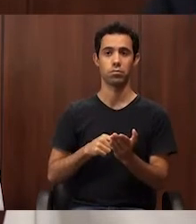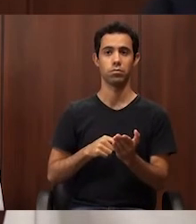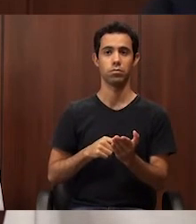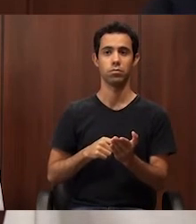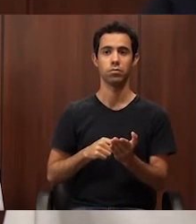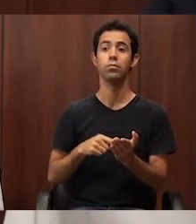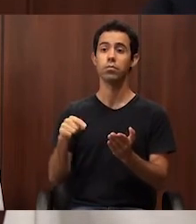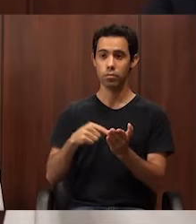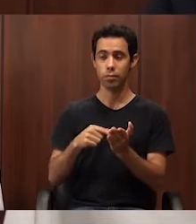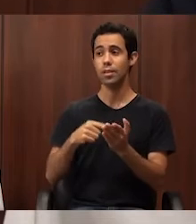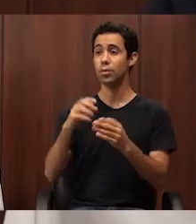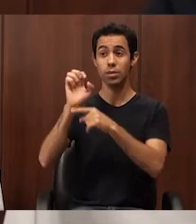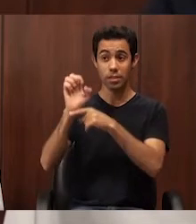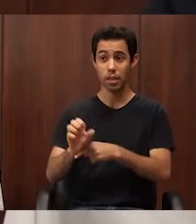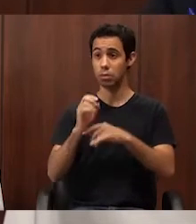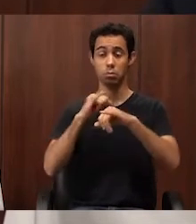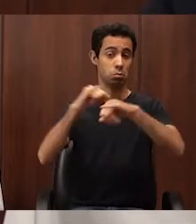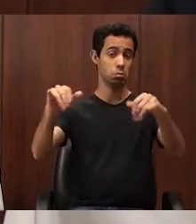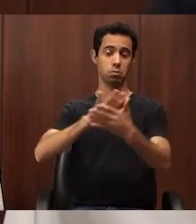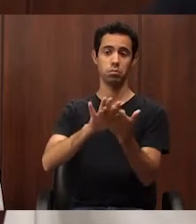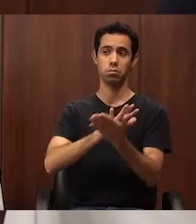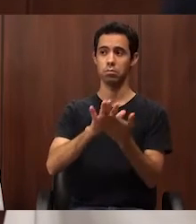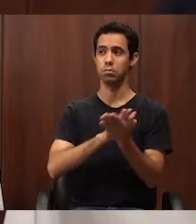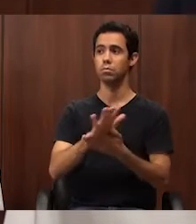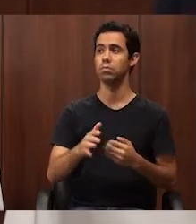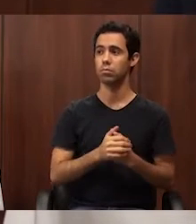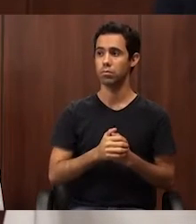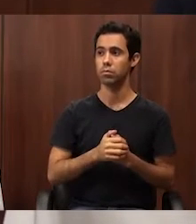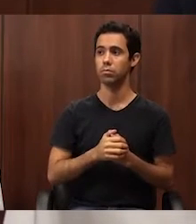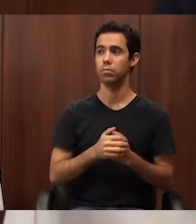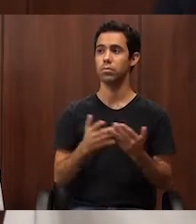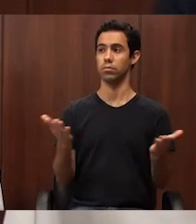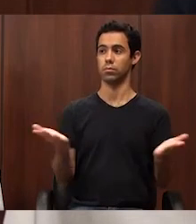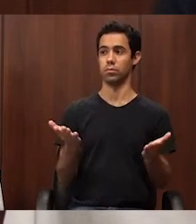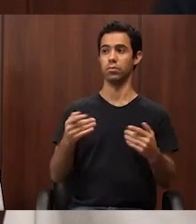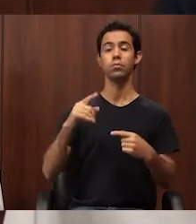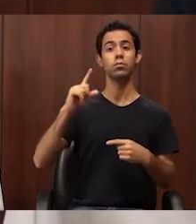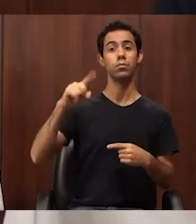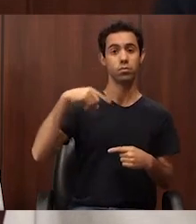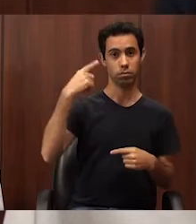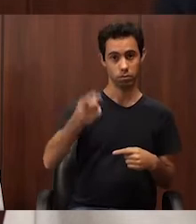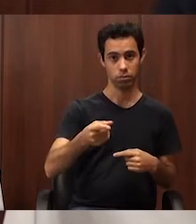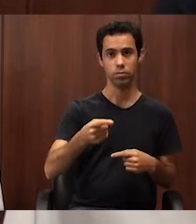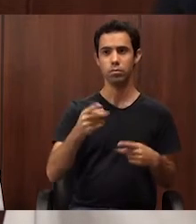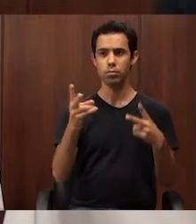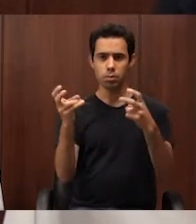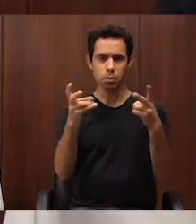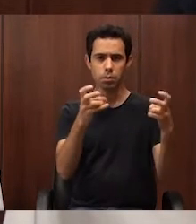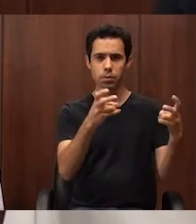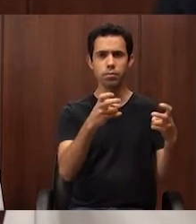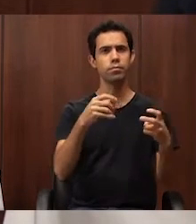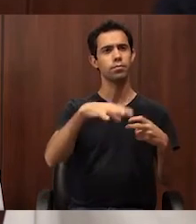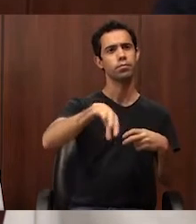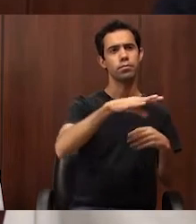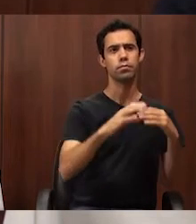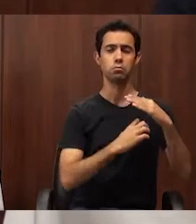o Estado não informou nada sobre aquele estabelecimento na sua impugnação. E aí depois a gente percebe que esse estabelecimento